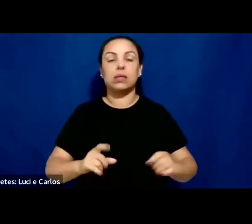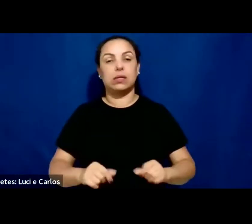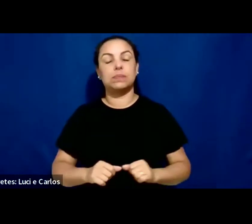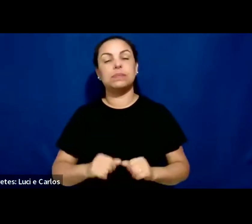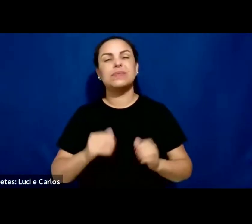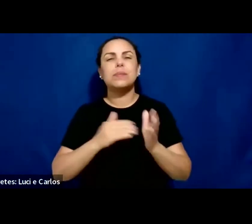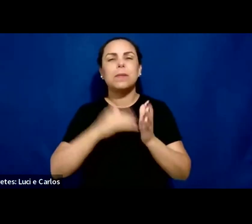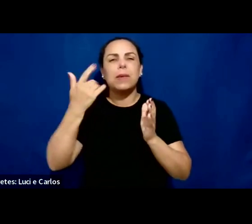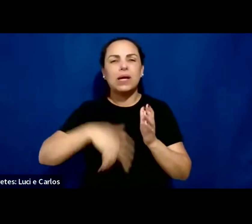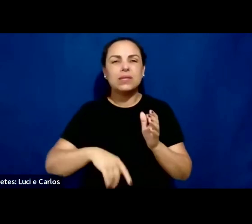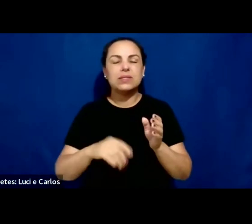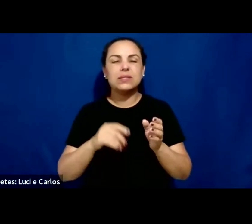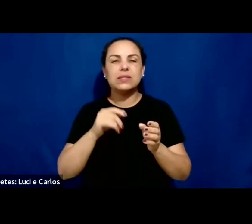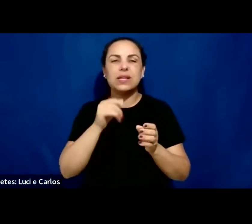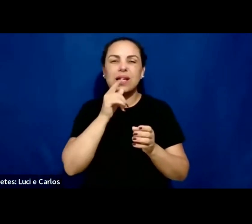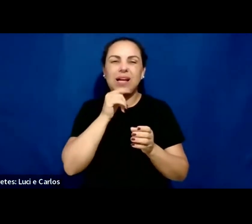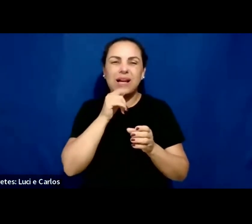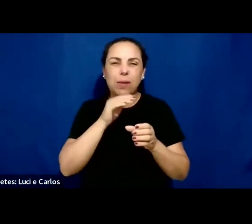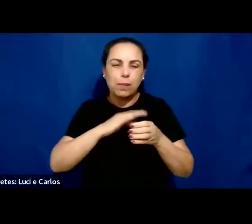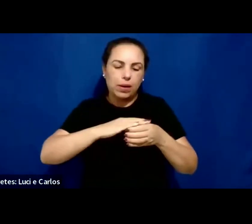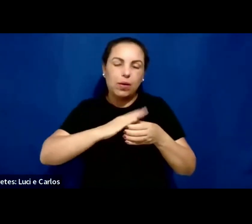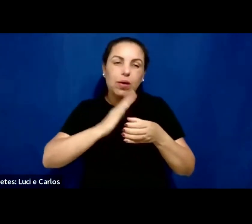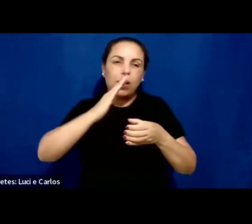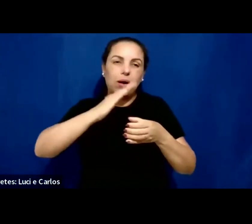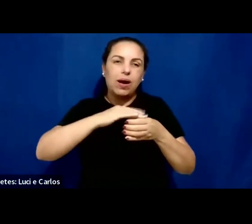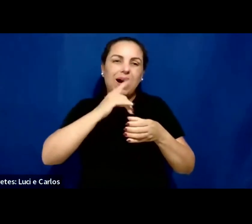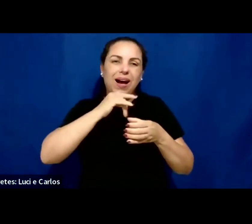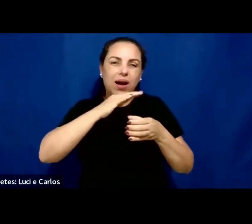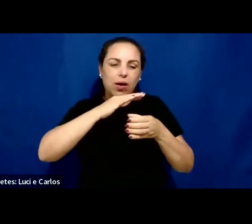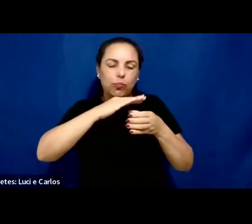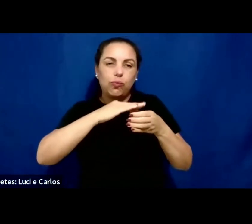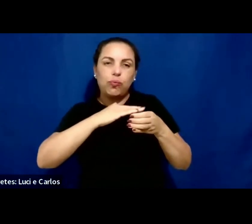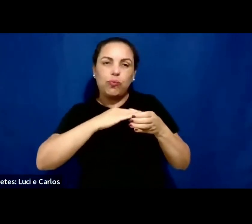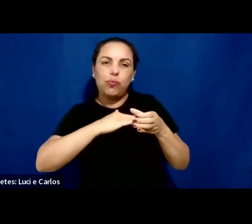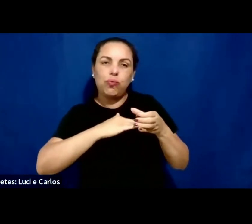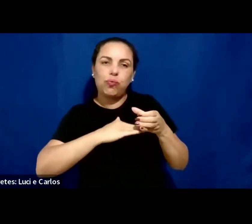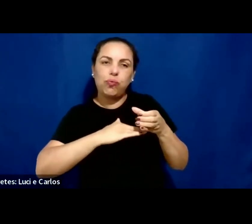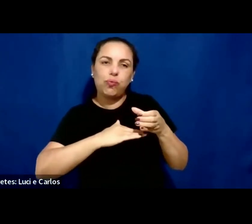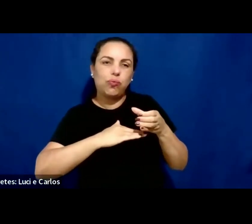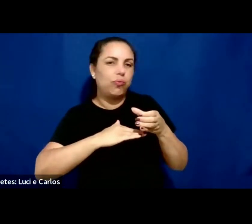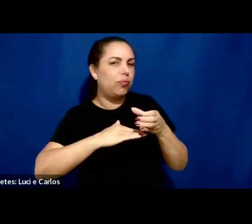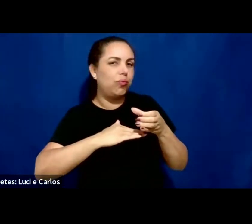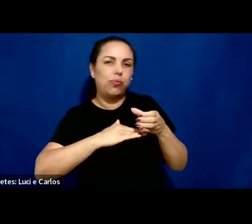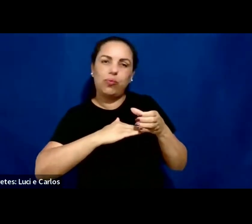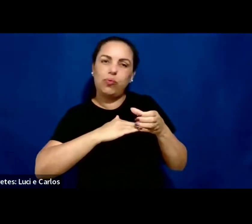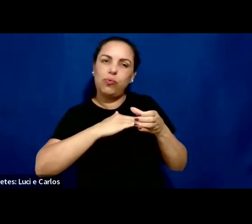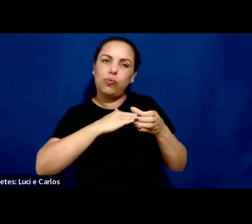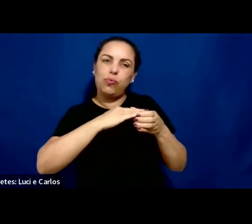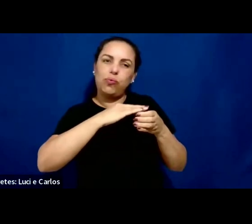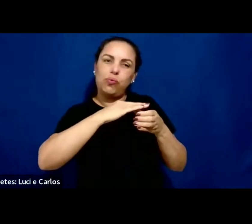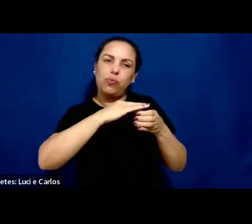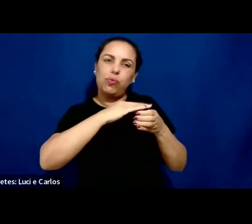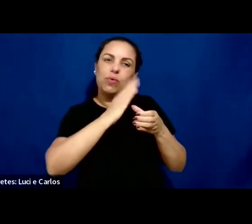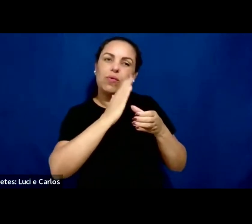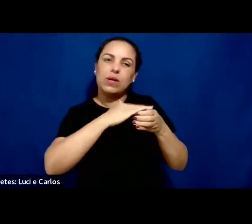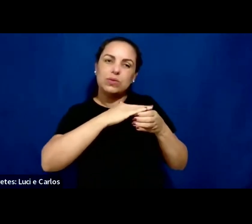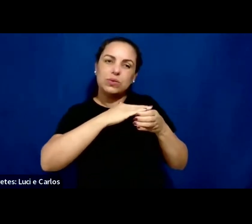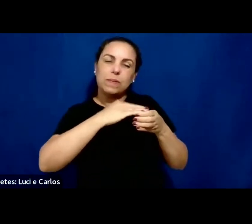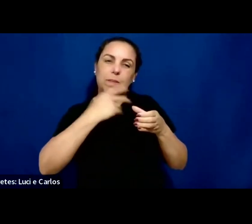boiar, nunca ficar pesada no fundo do vaso. Por quê? Porque